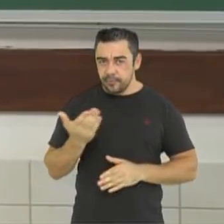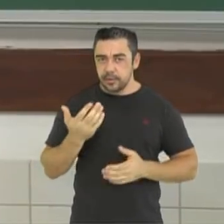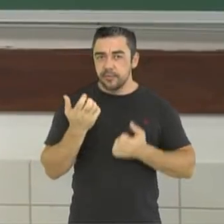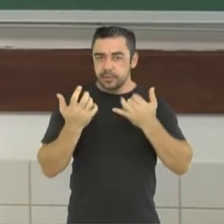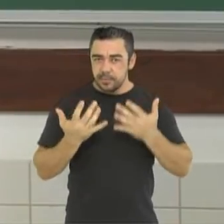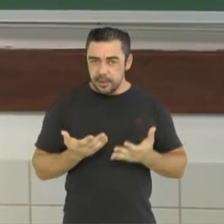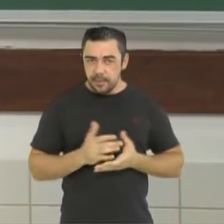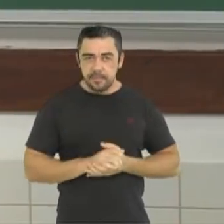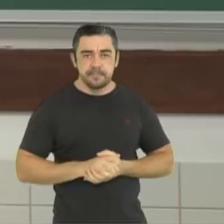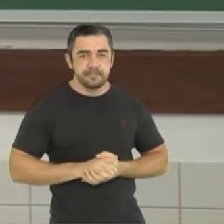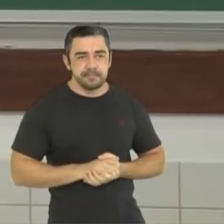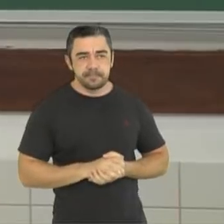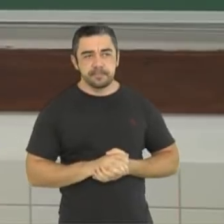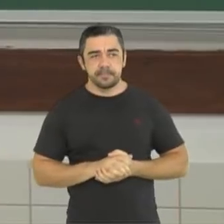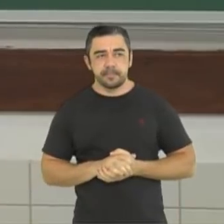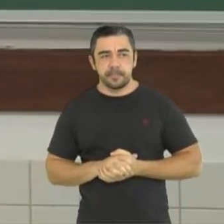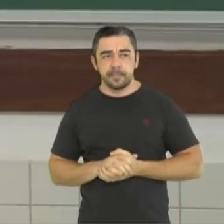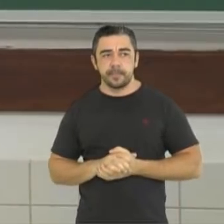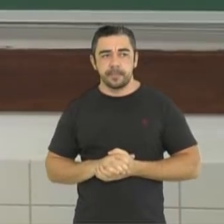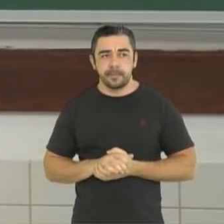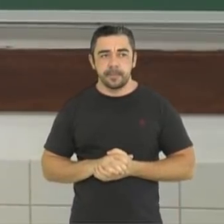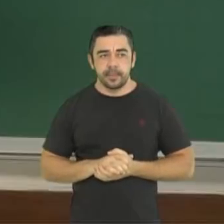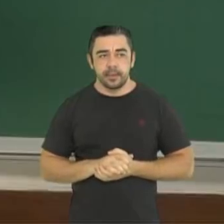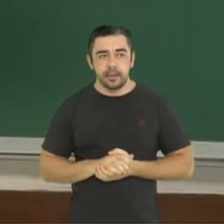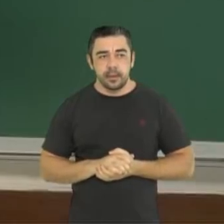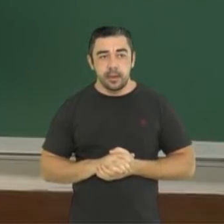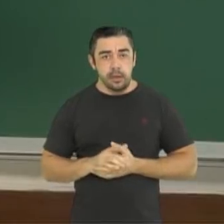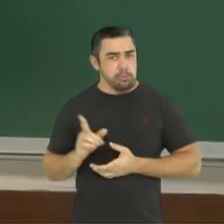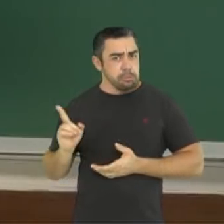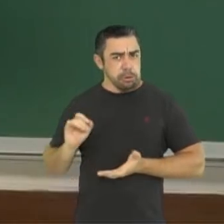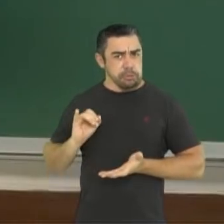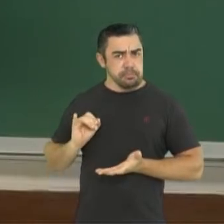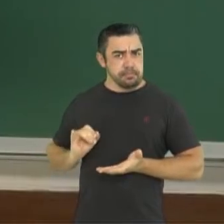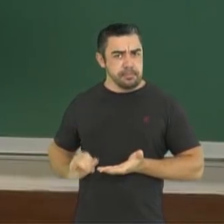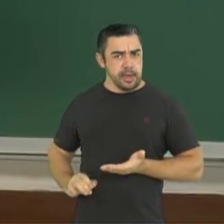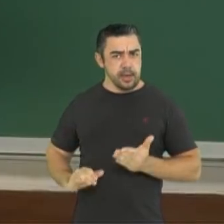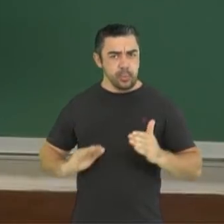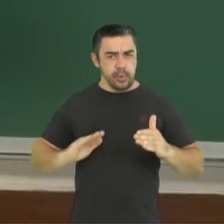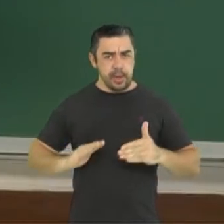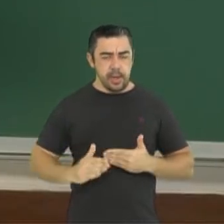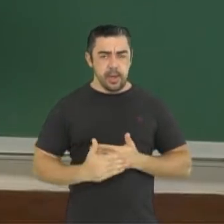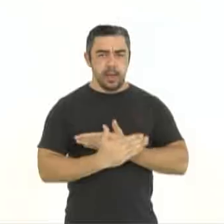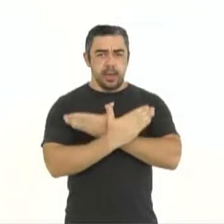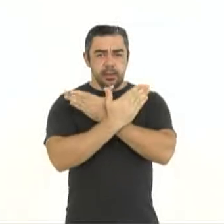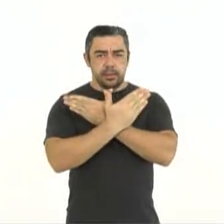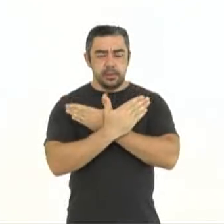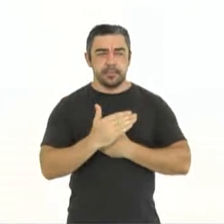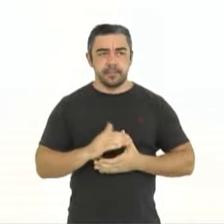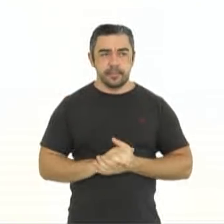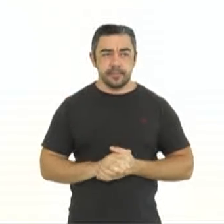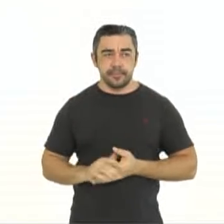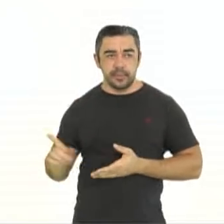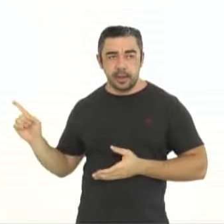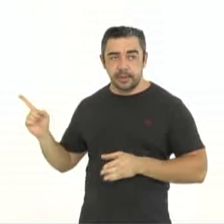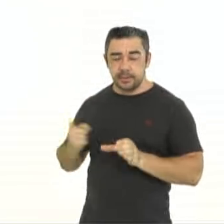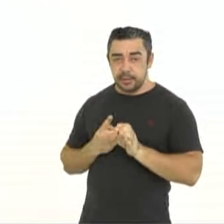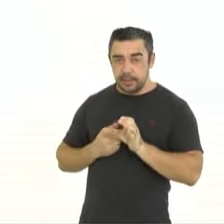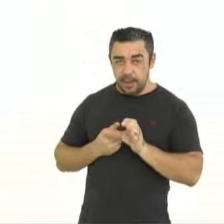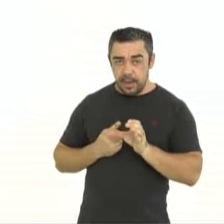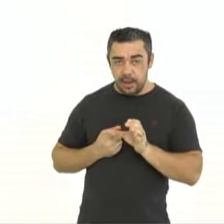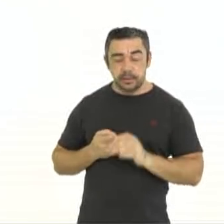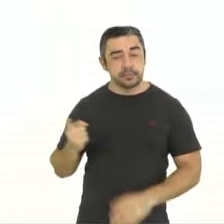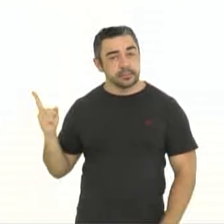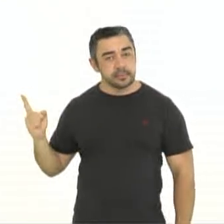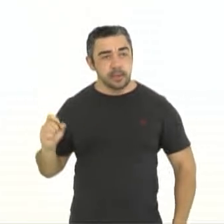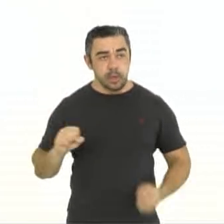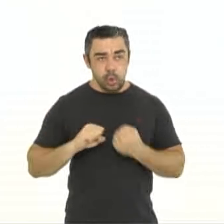explicar para vocês. Vamos lá, o Império Asteca, olha, Tenochtitlan